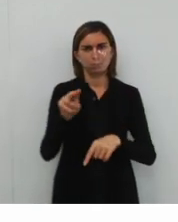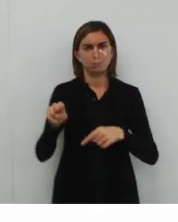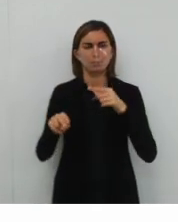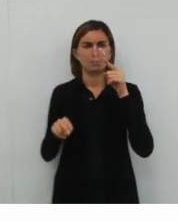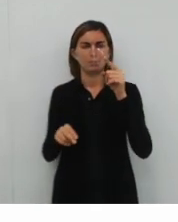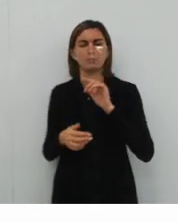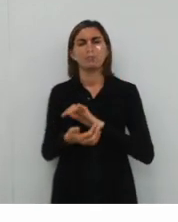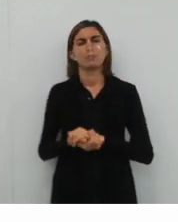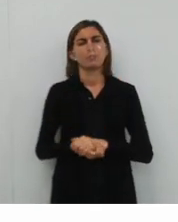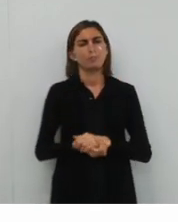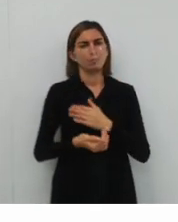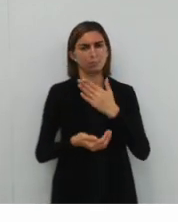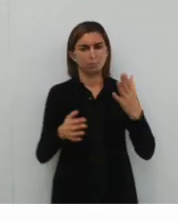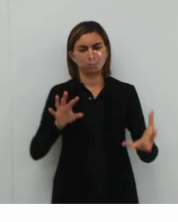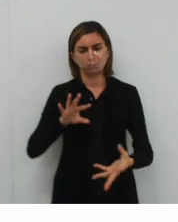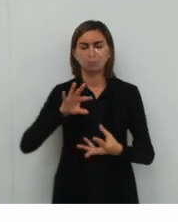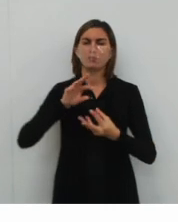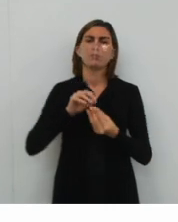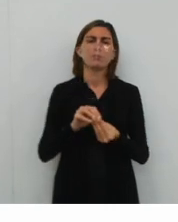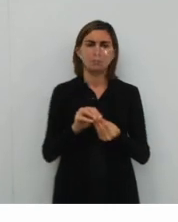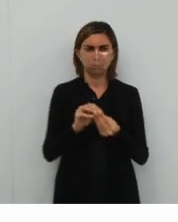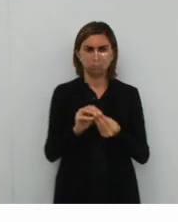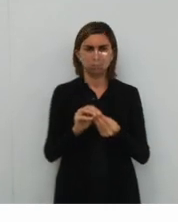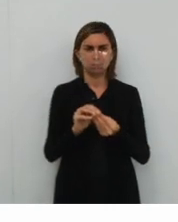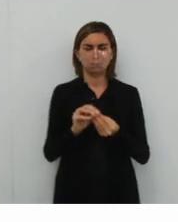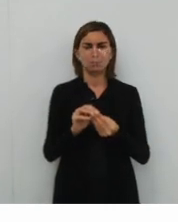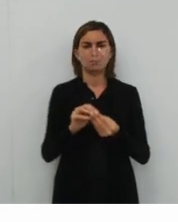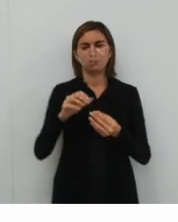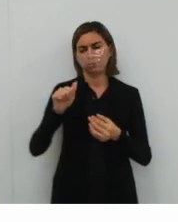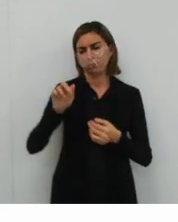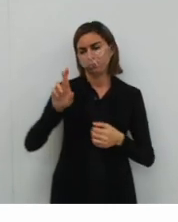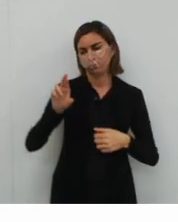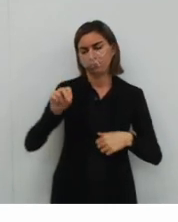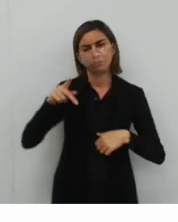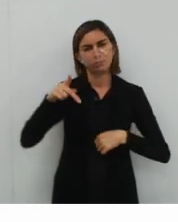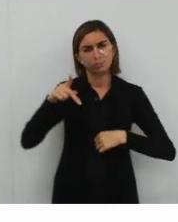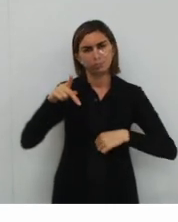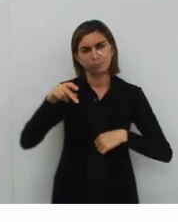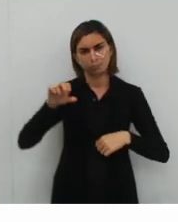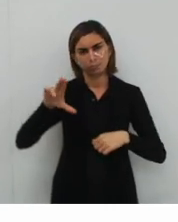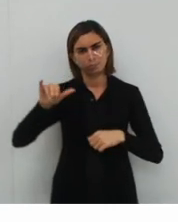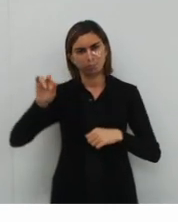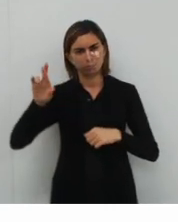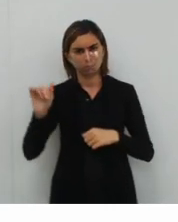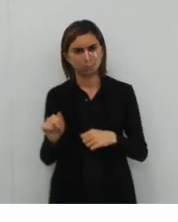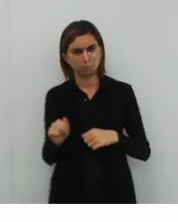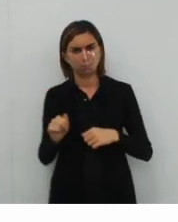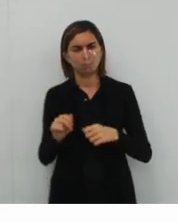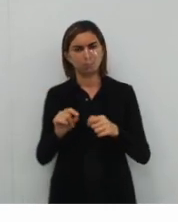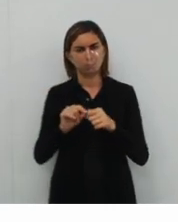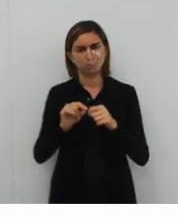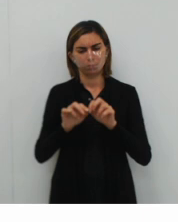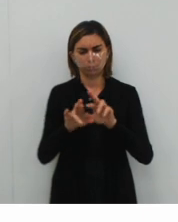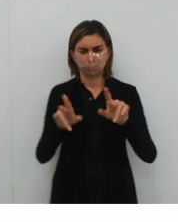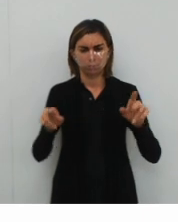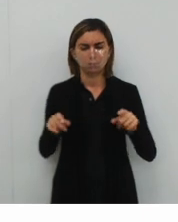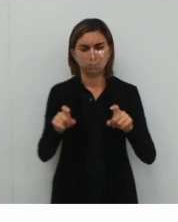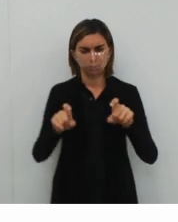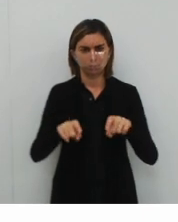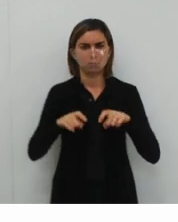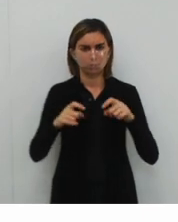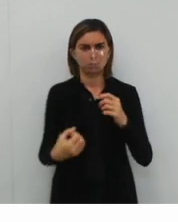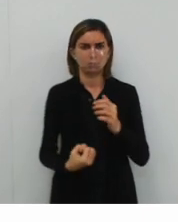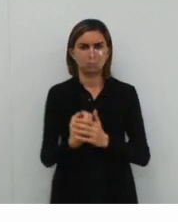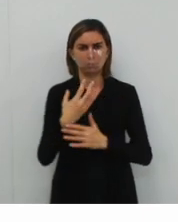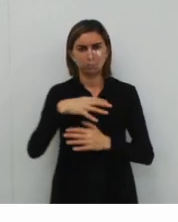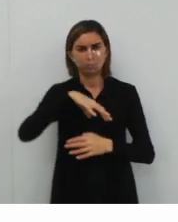agrobusiness, tá? Que é a junção da agropecuária, da produção de variedades agrícolas e da criação